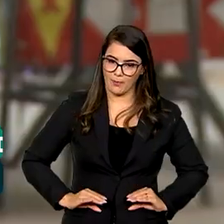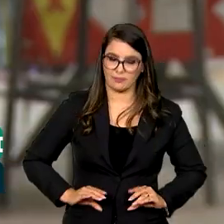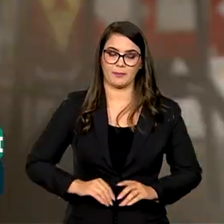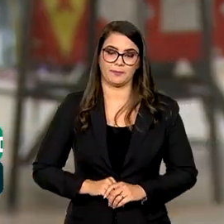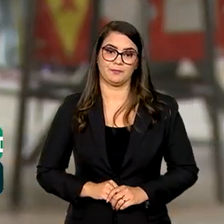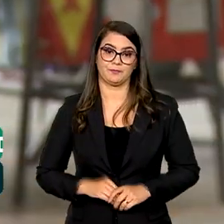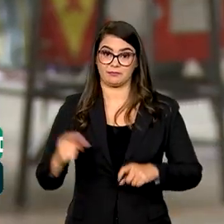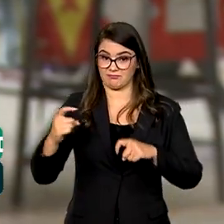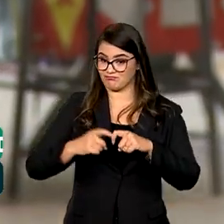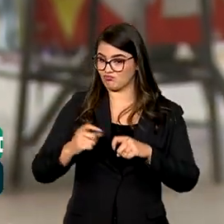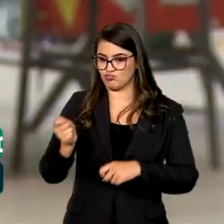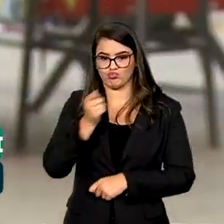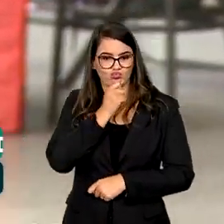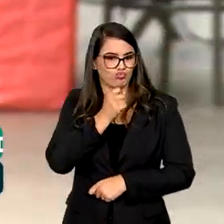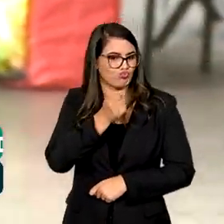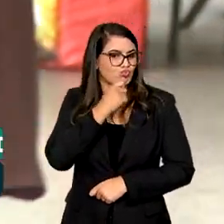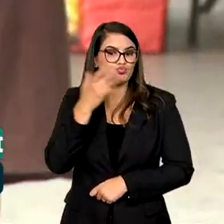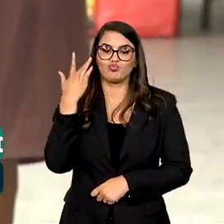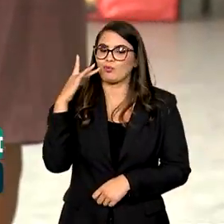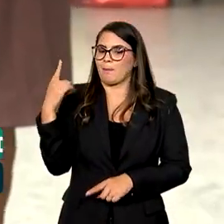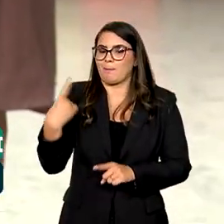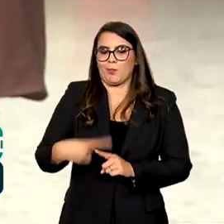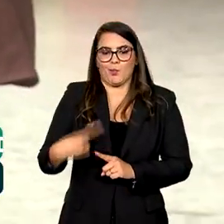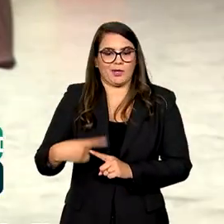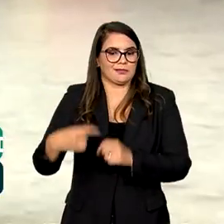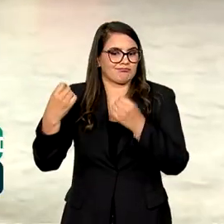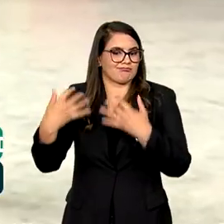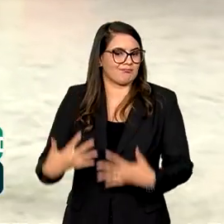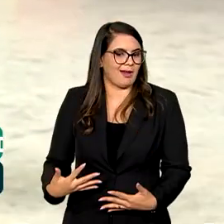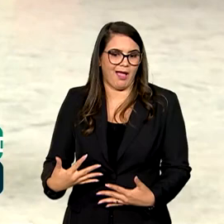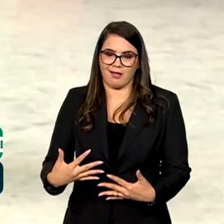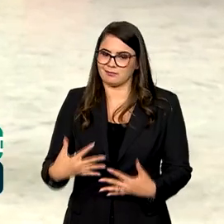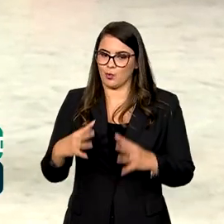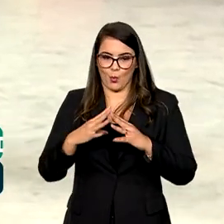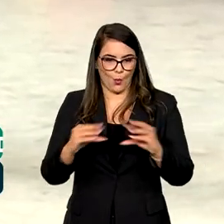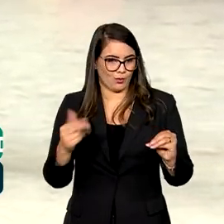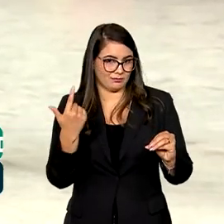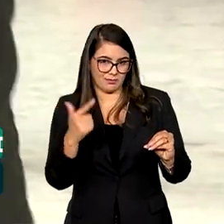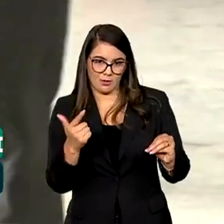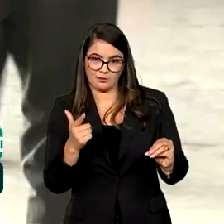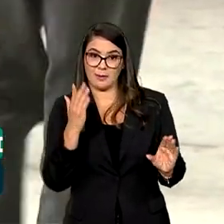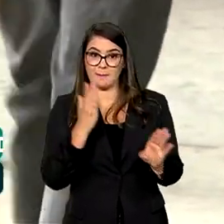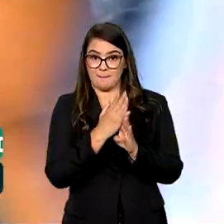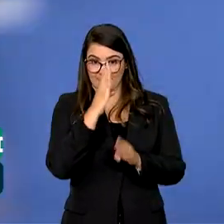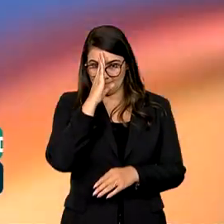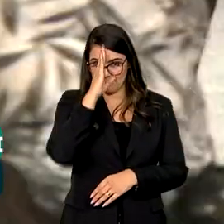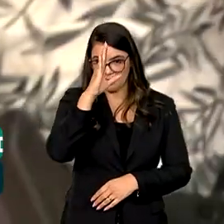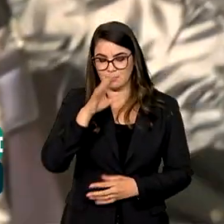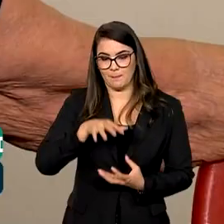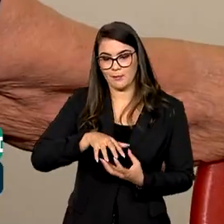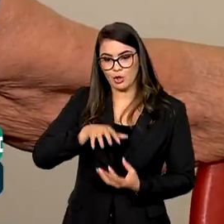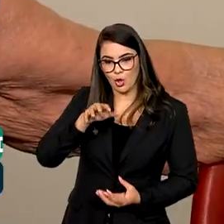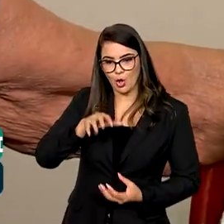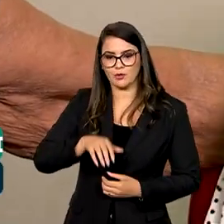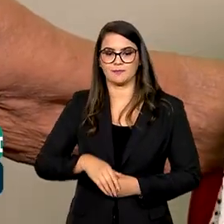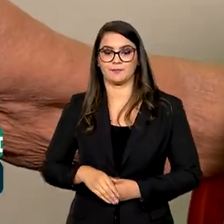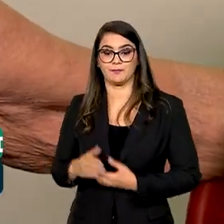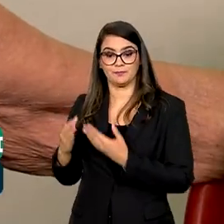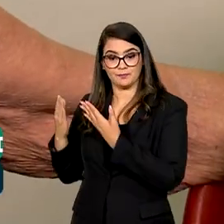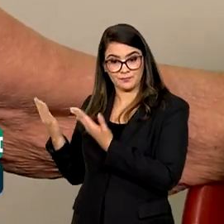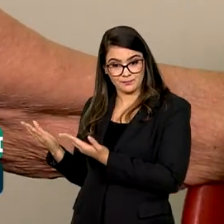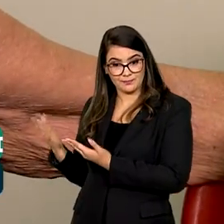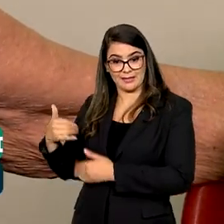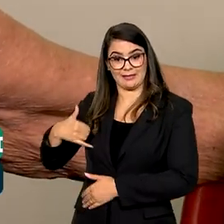A medicina ainda não sabe as causas, que não tem cura e atinge principalmente idosos. Dona Cleia,